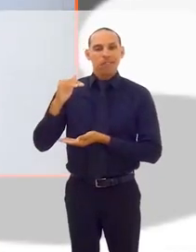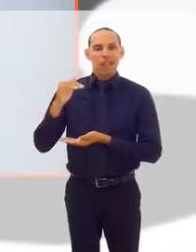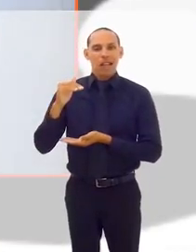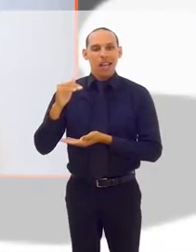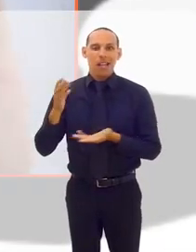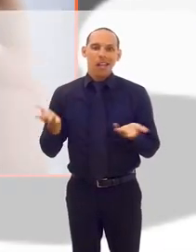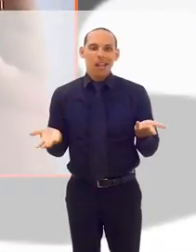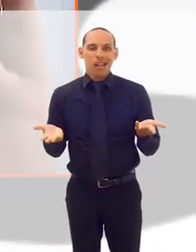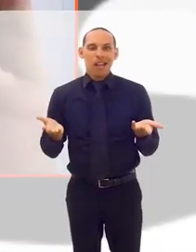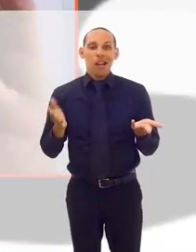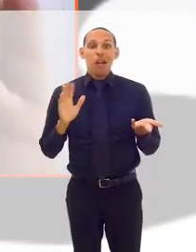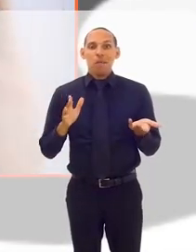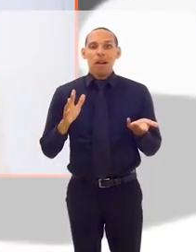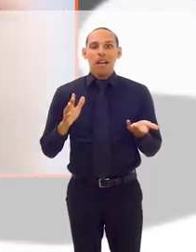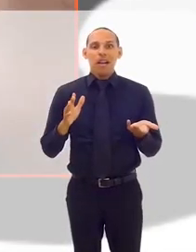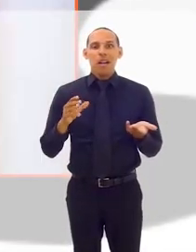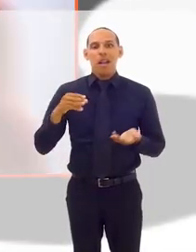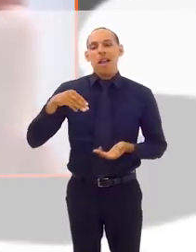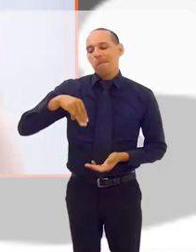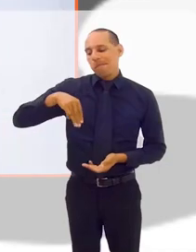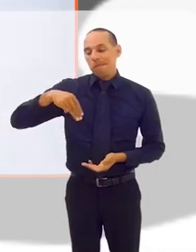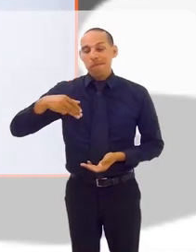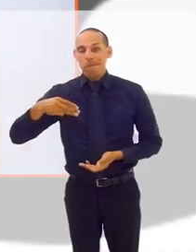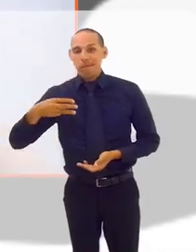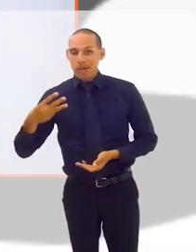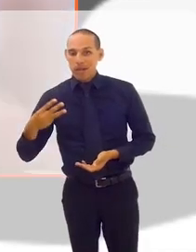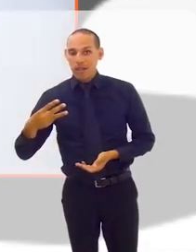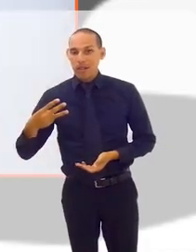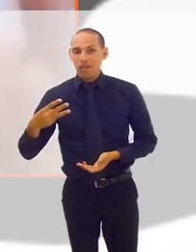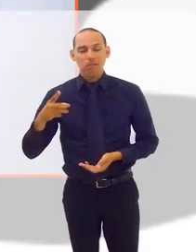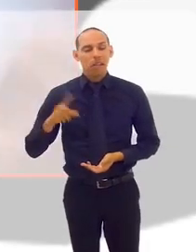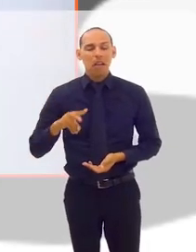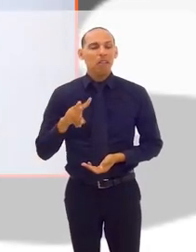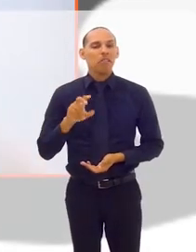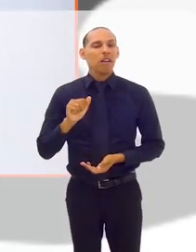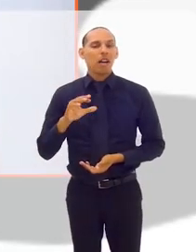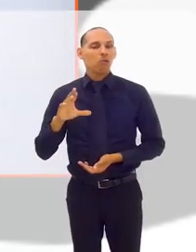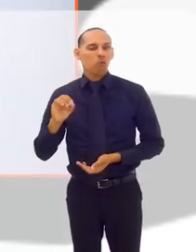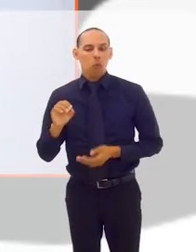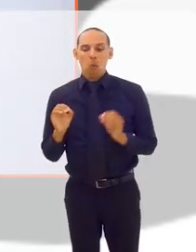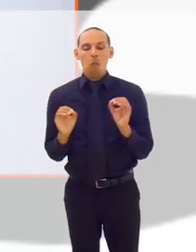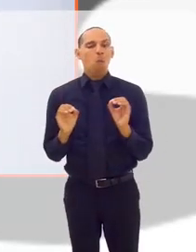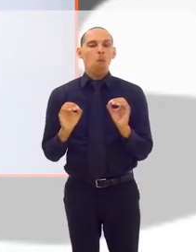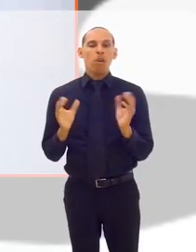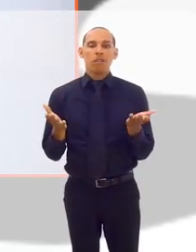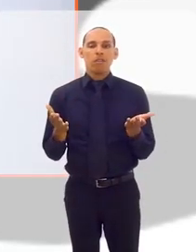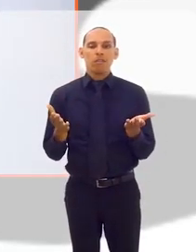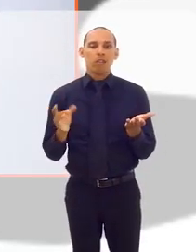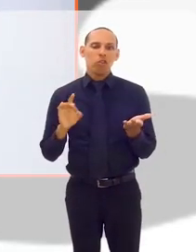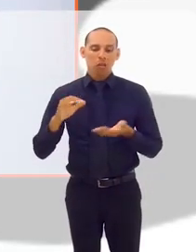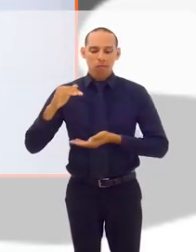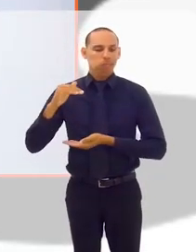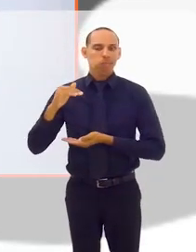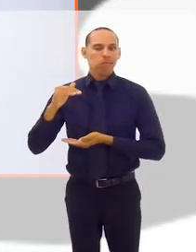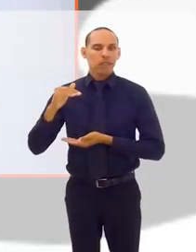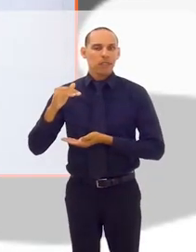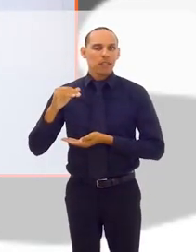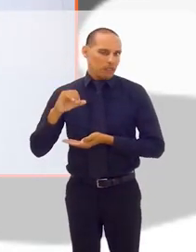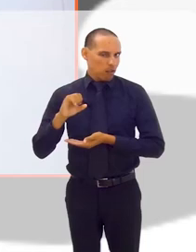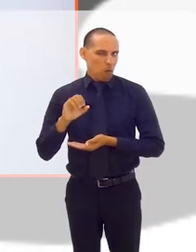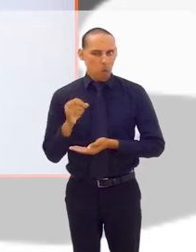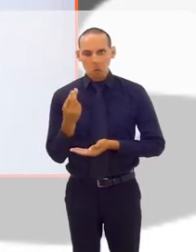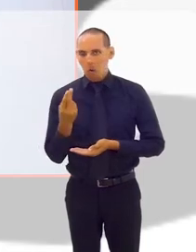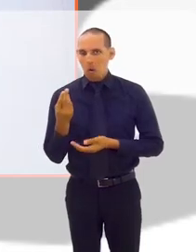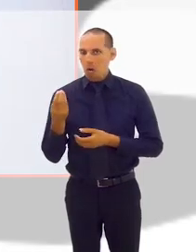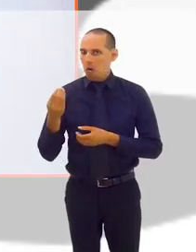preenchimento de toda aquela metragem cúbica é vácuo, não é nada, você está levando a embalagem, a não ser que